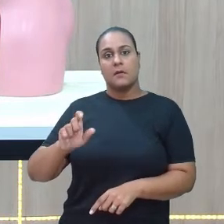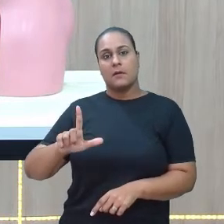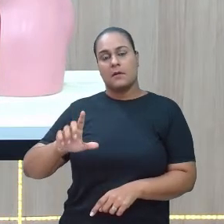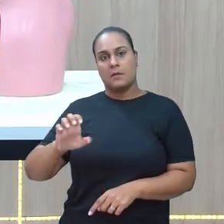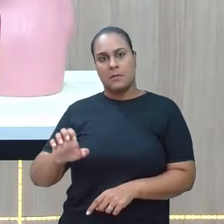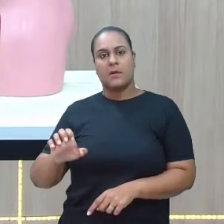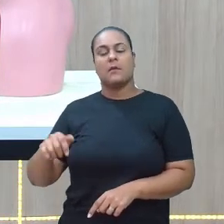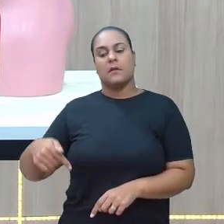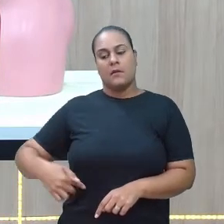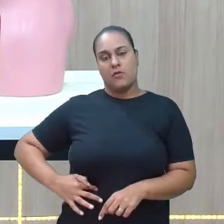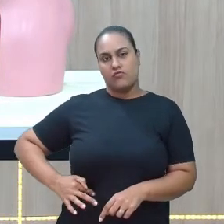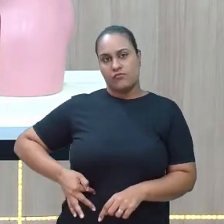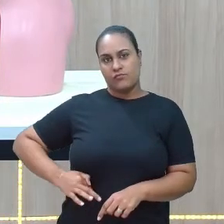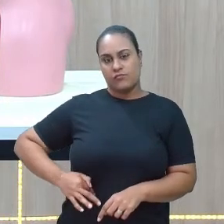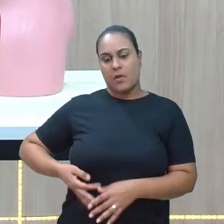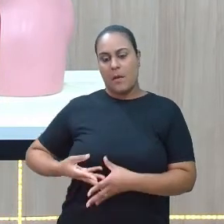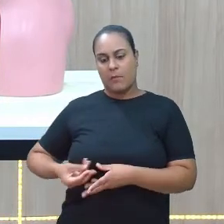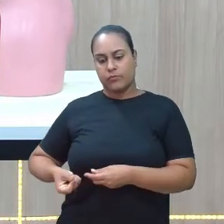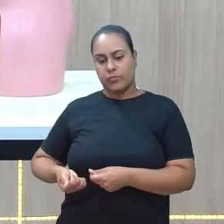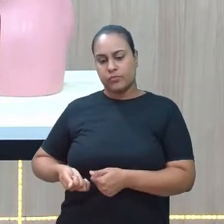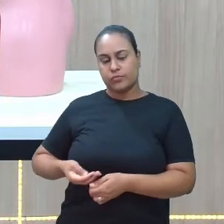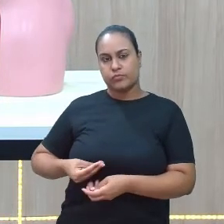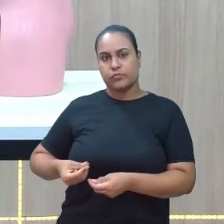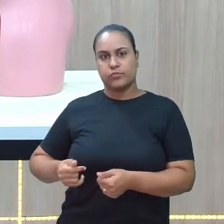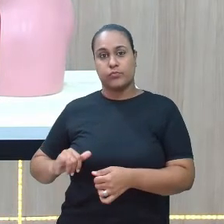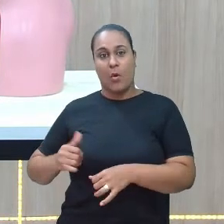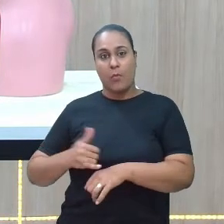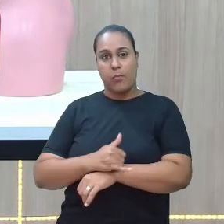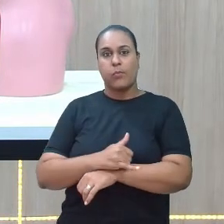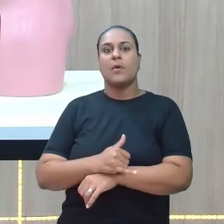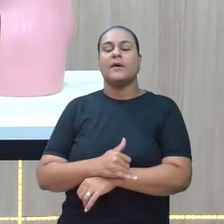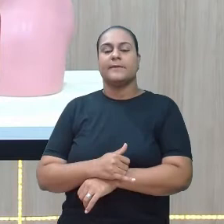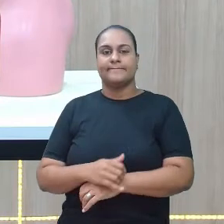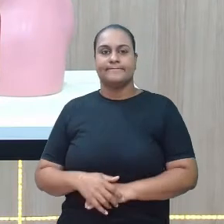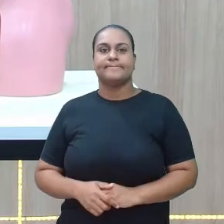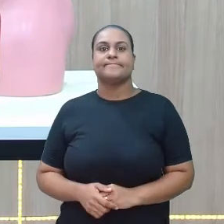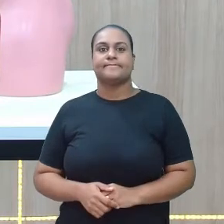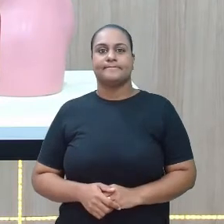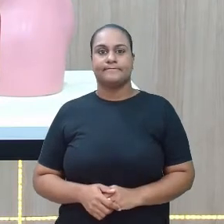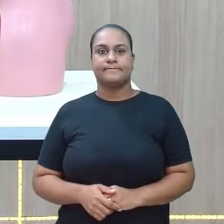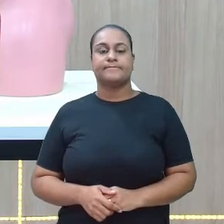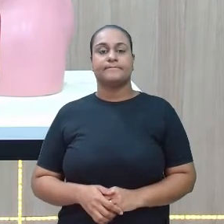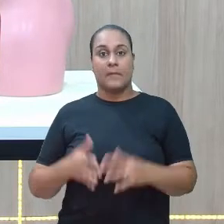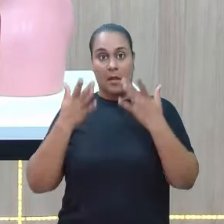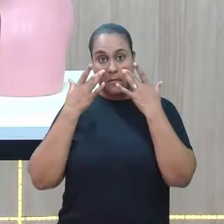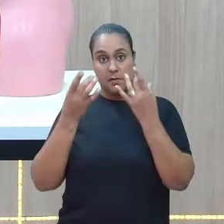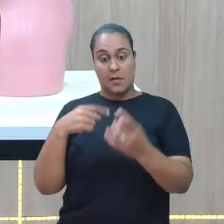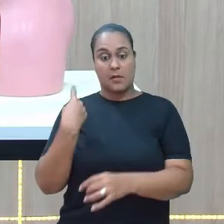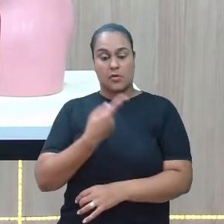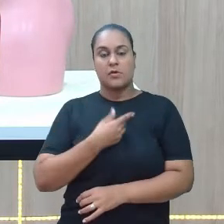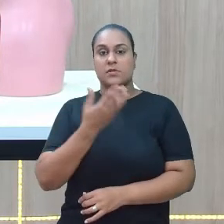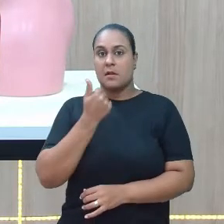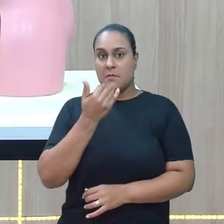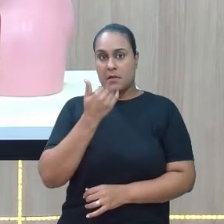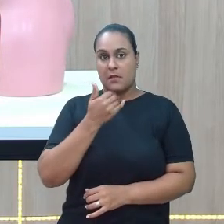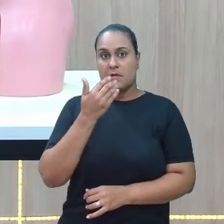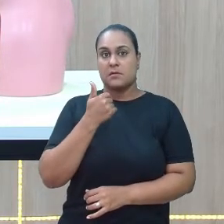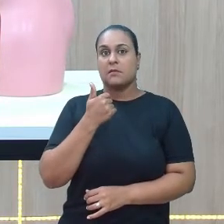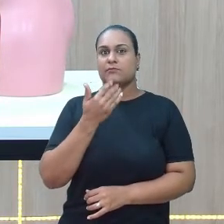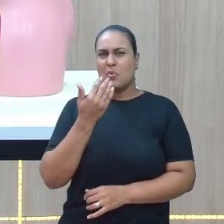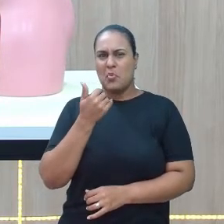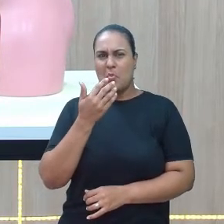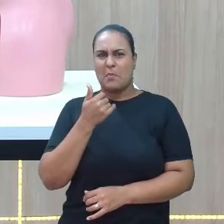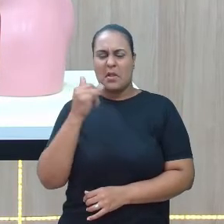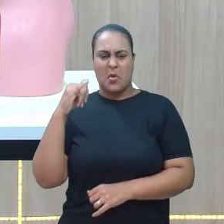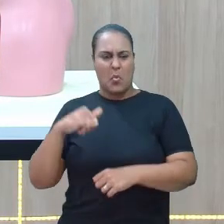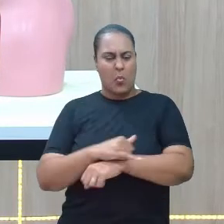que vai fazer a emulsificação das gorduras. Também um alerta à nossa alimentação com comidas gordurosas.